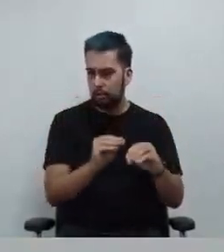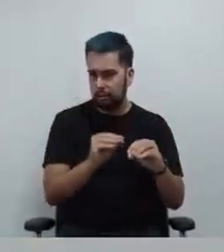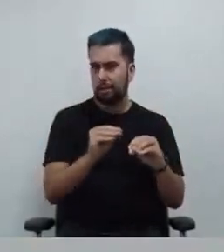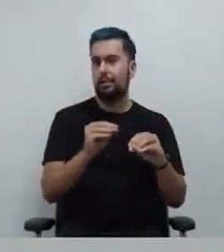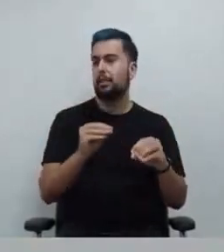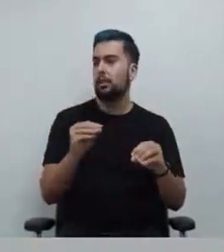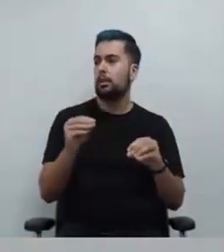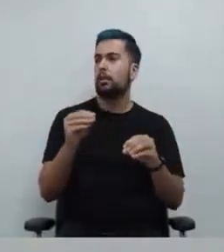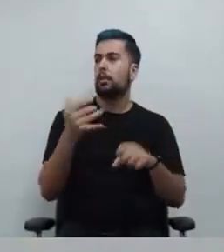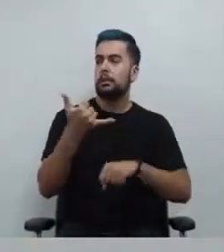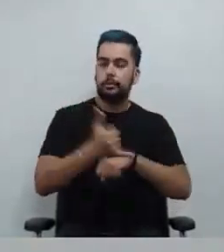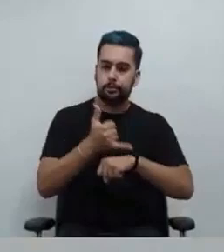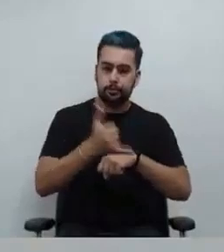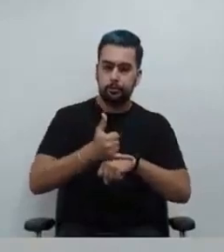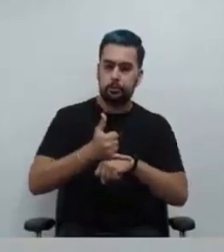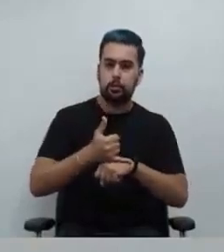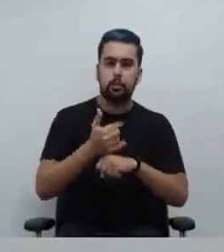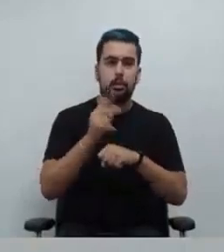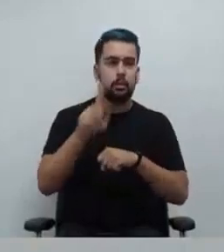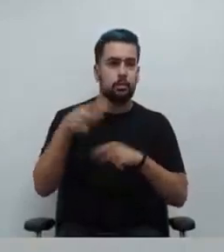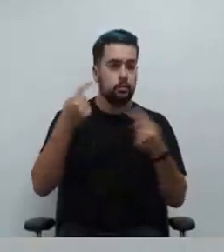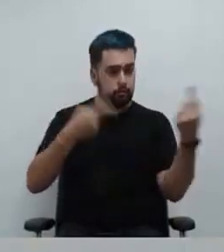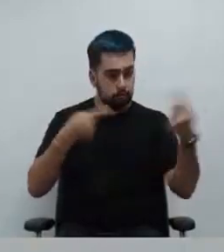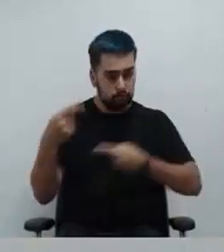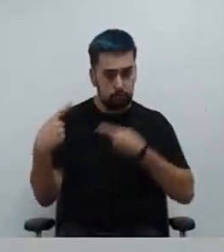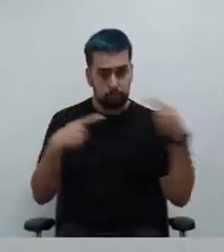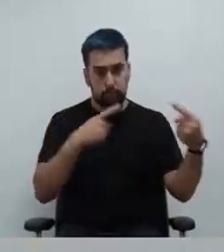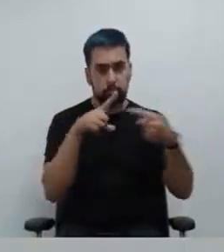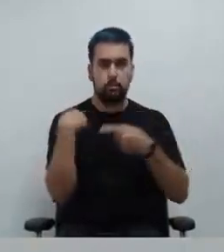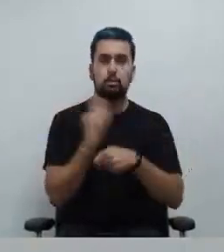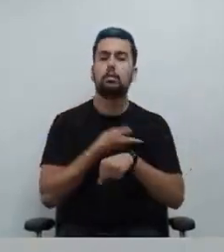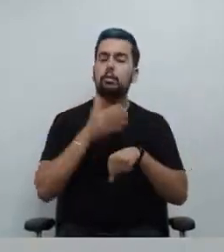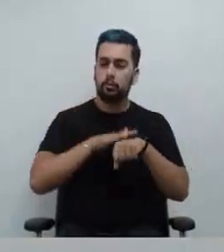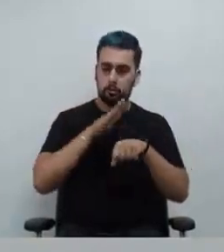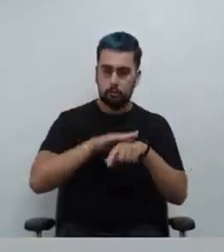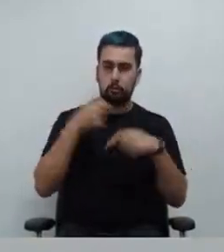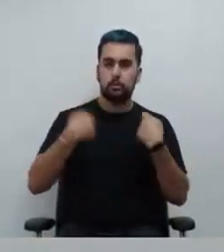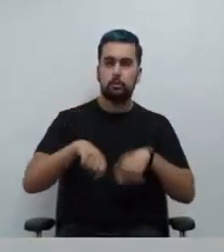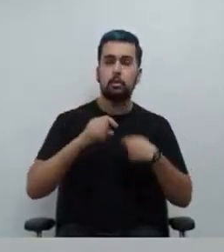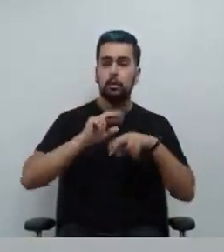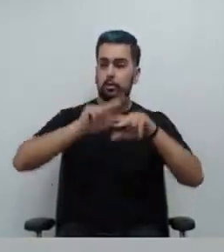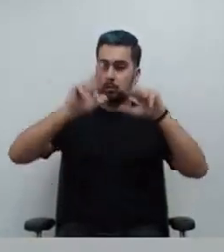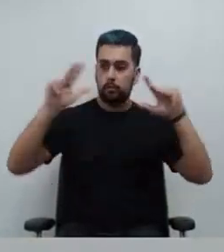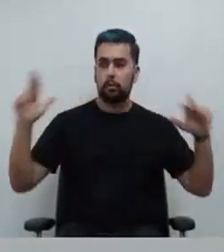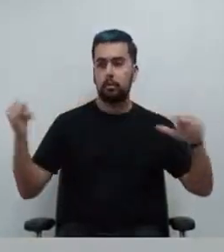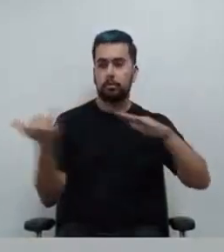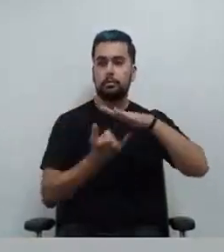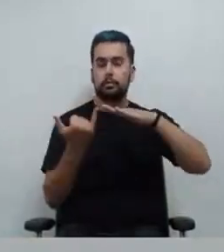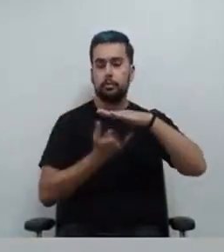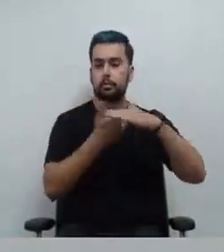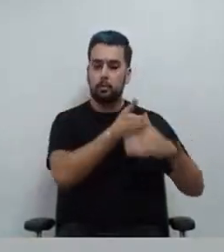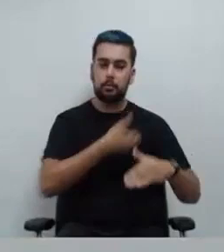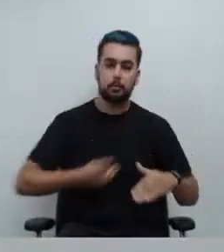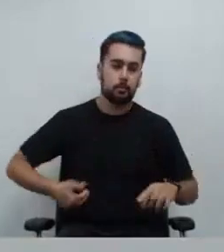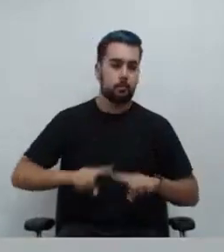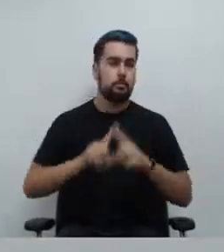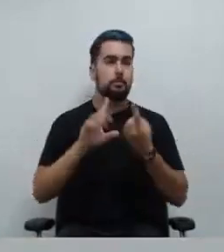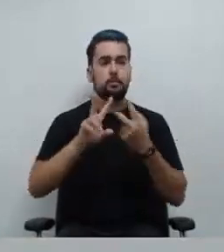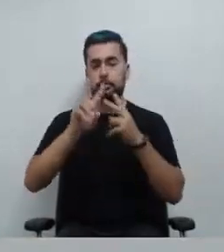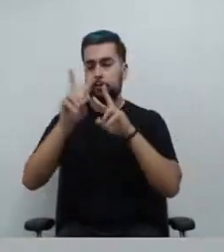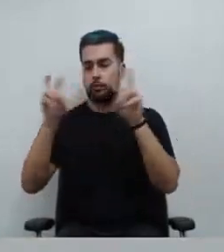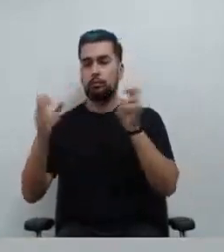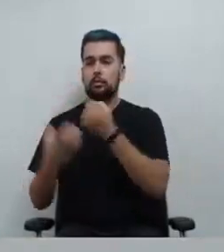de metal, vai resolver. É uma discussão que a gente tem que fazer do detector de metal, que existem em várias instituições públicas. A questão da